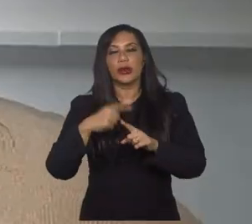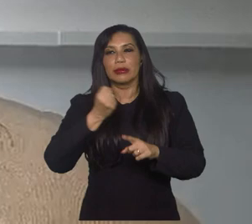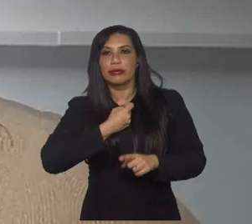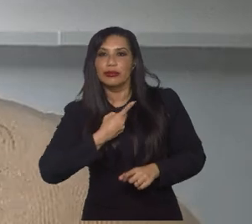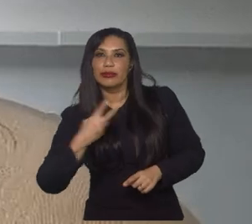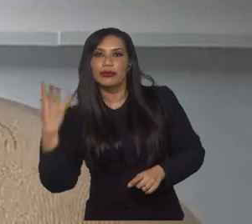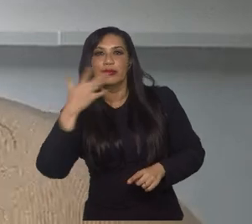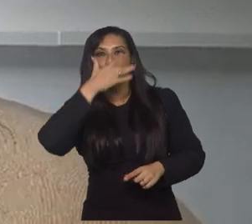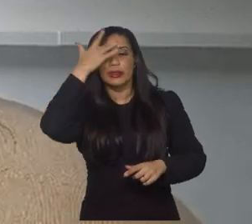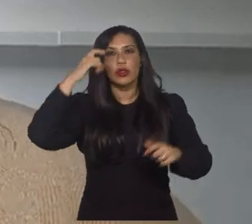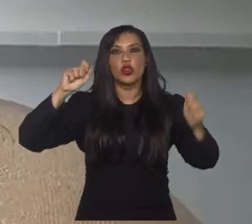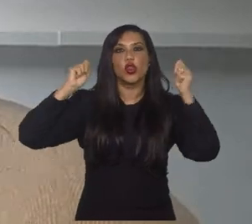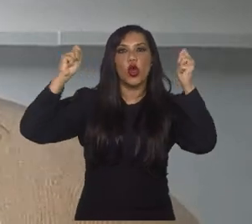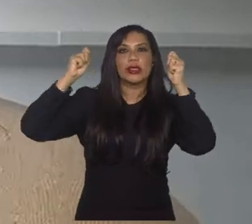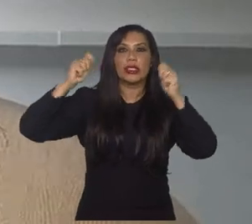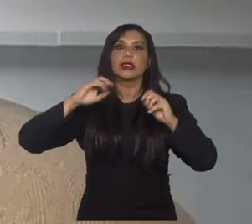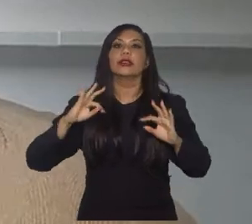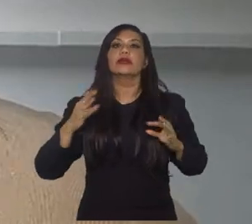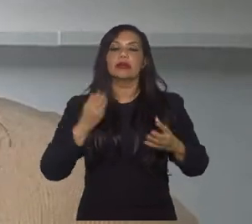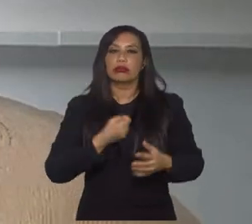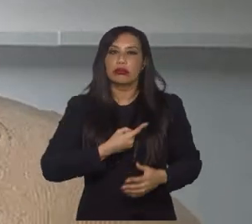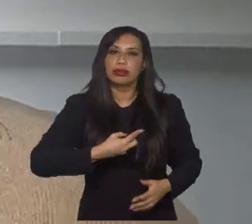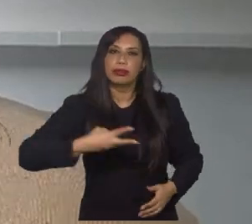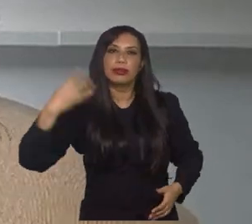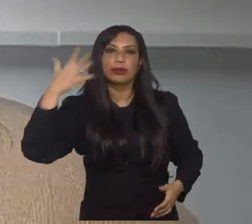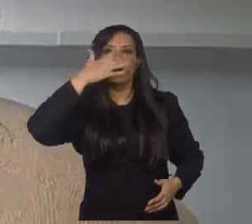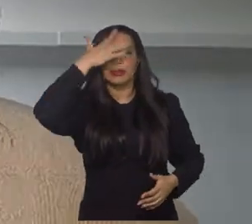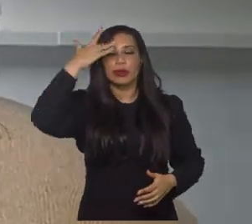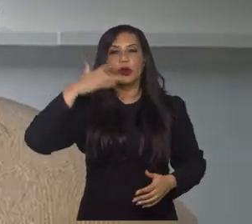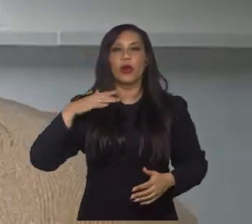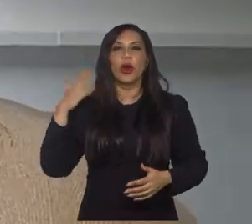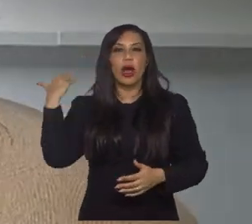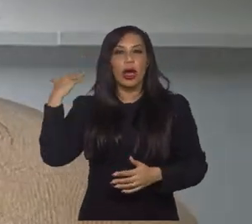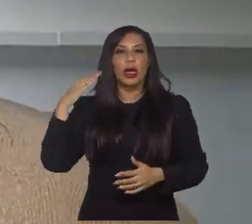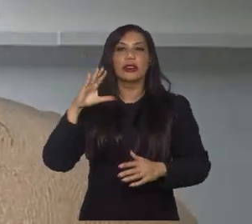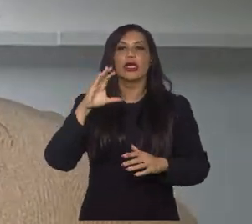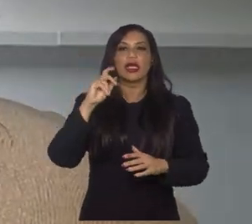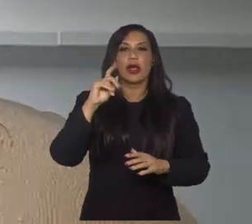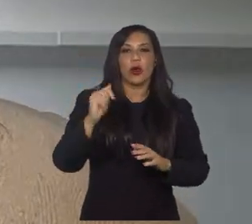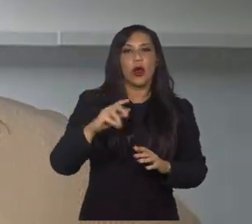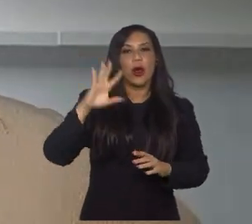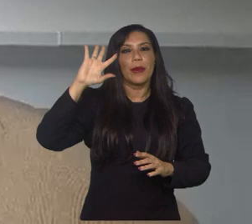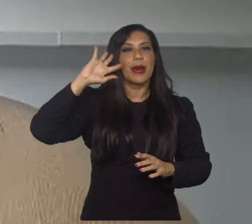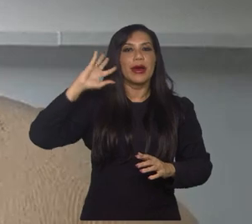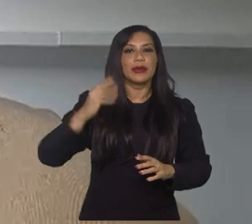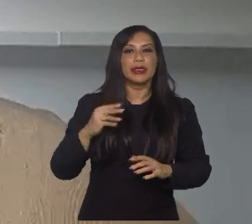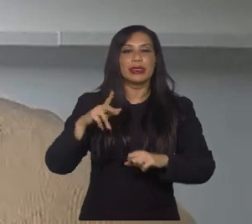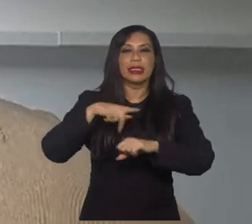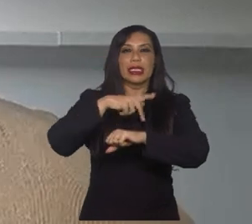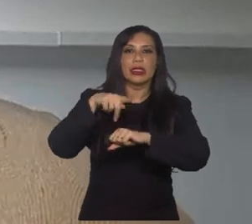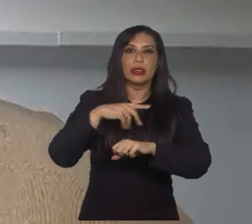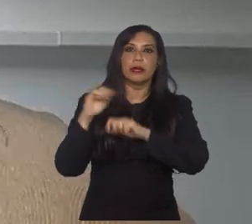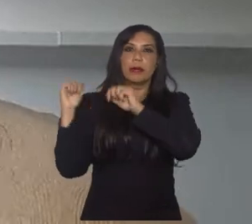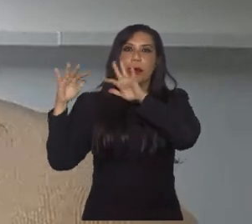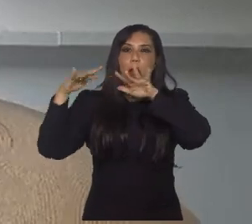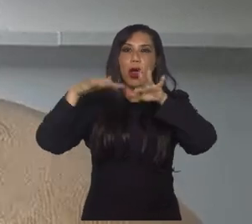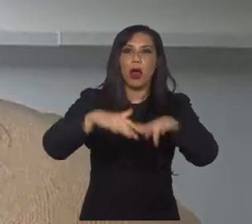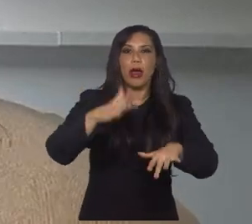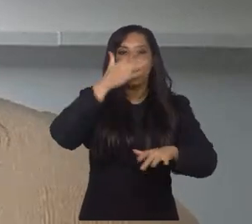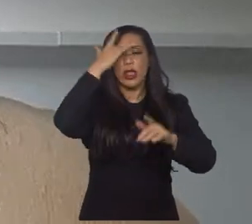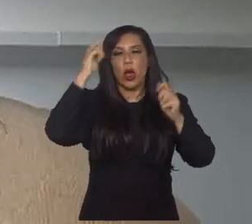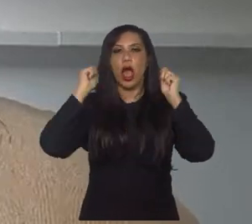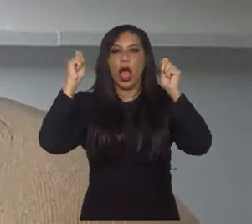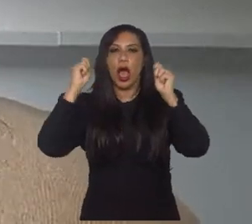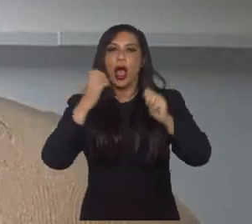vai ter a torcida de muita gente também, a gente viu na última Copa Africana das Nações, um torcedor comparecendo para apoiar a sua